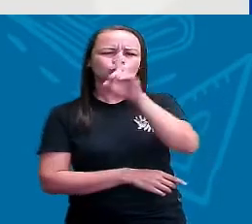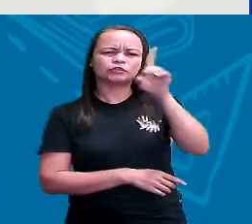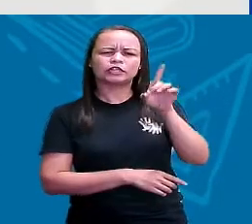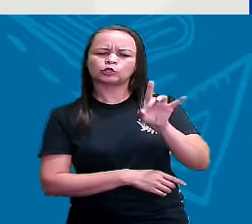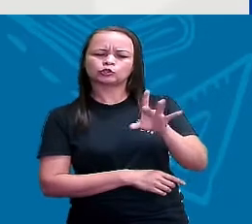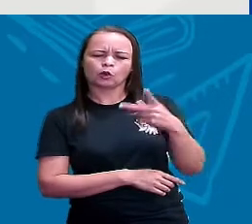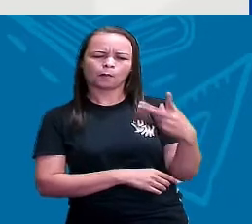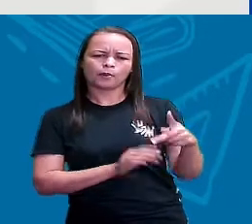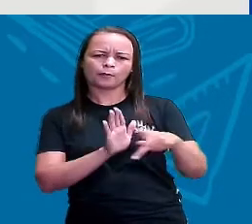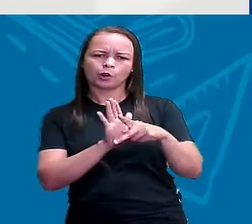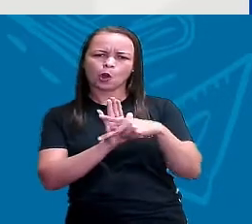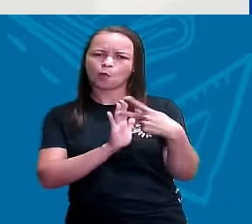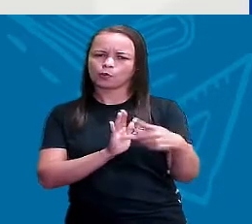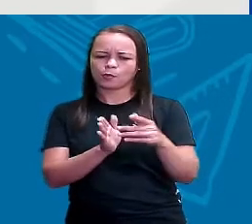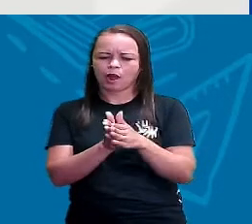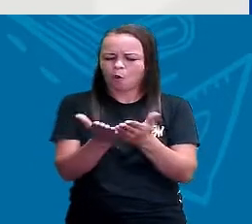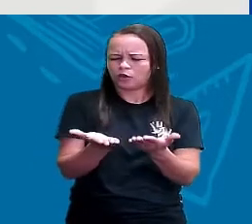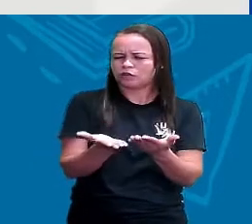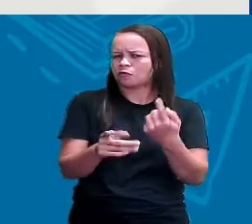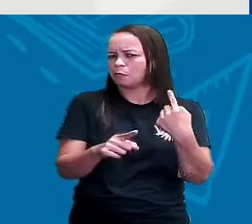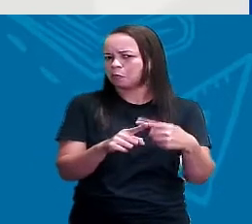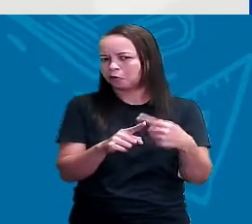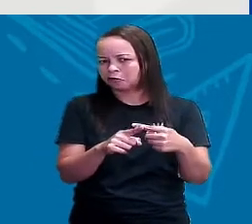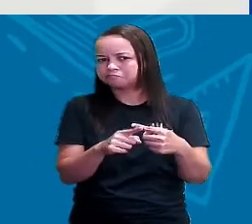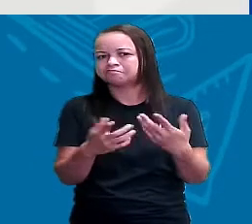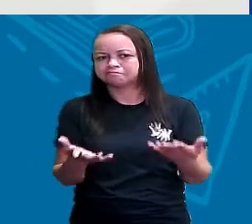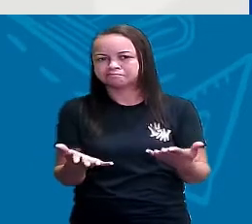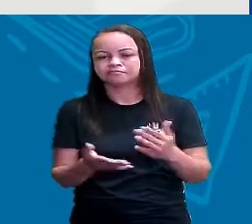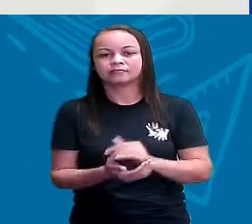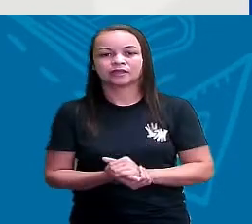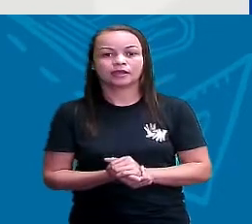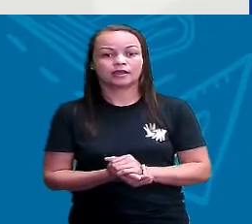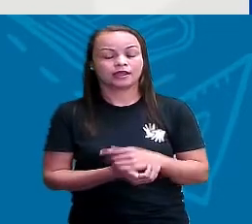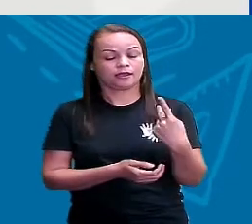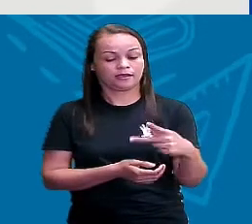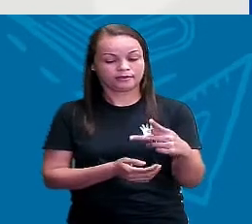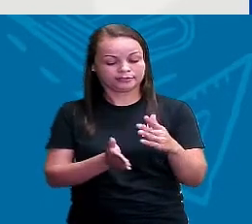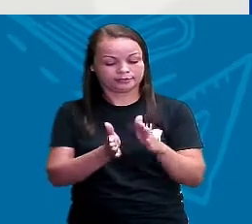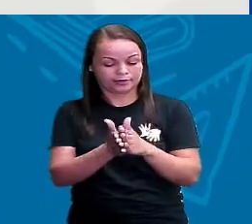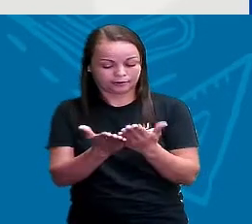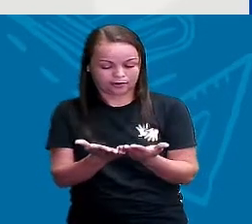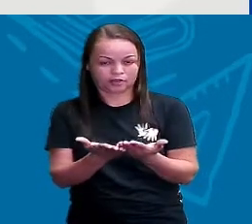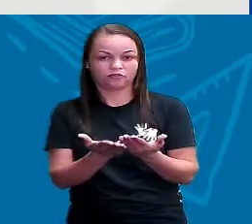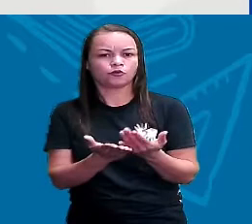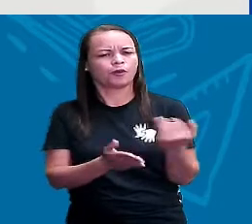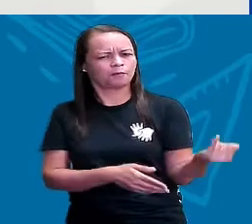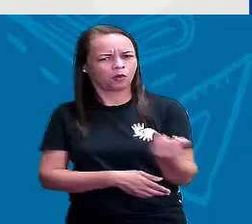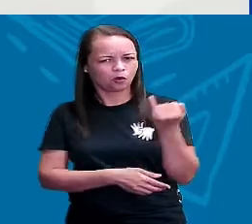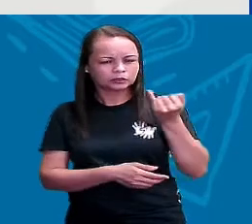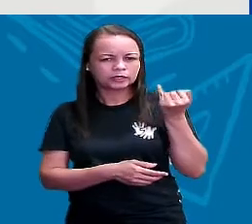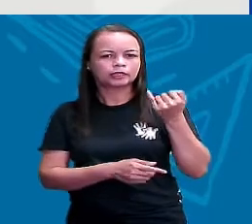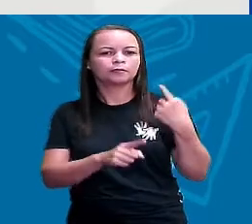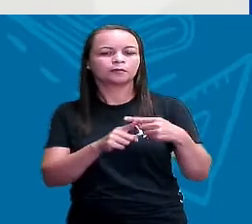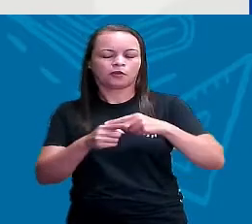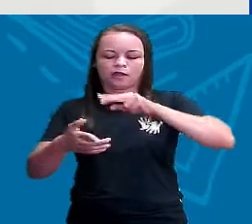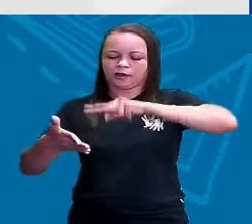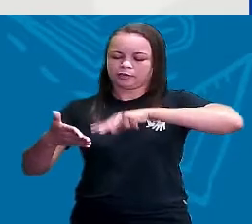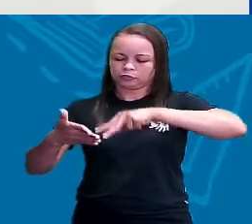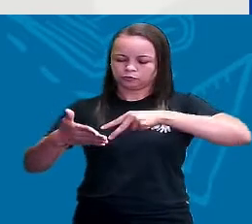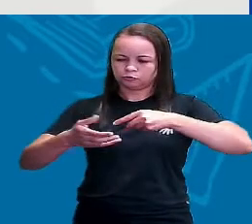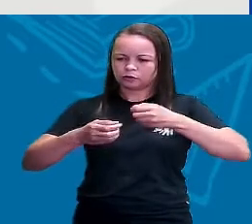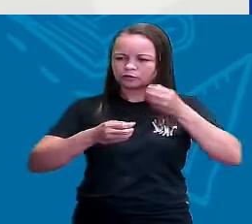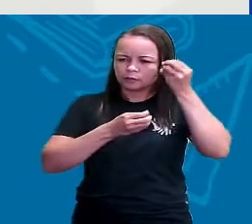só para ele, o livro infantil? Por quê? O livro, ele é importante porque a leitura estimula a criatividade,